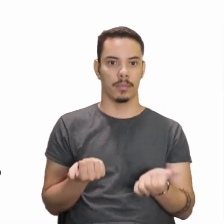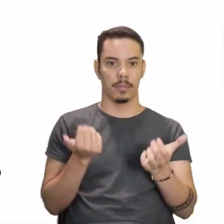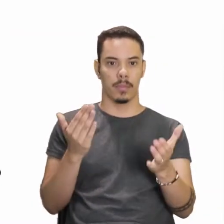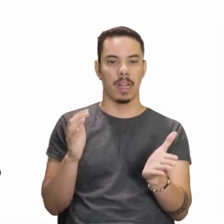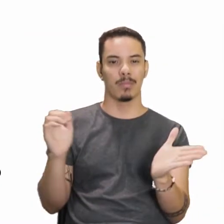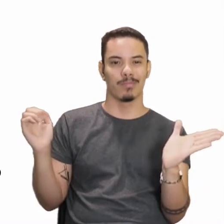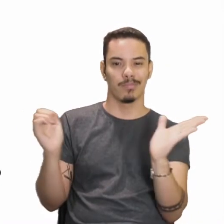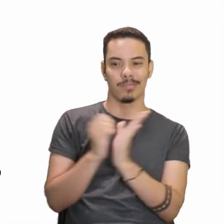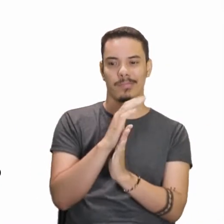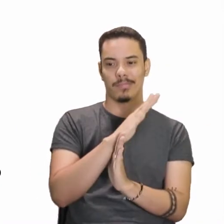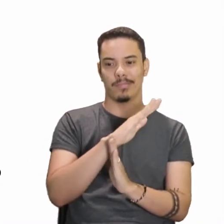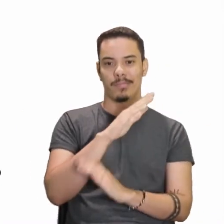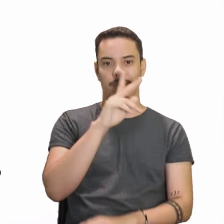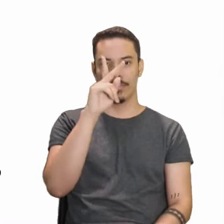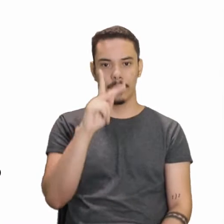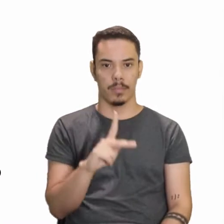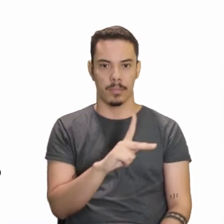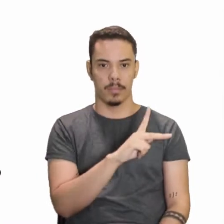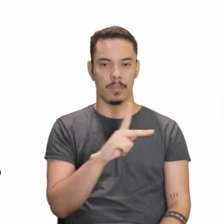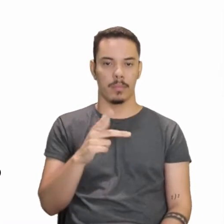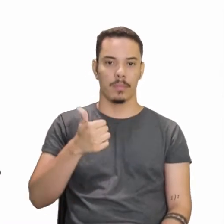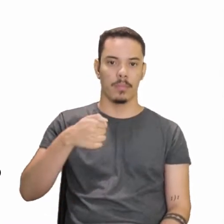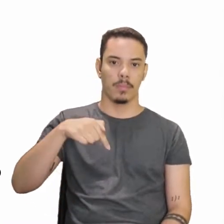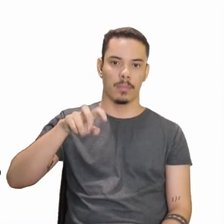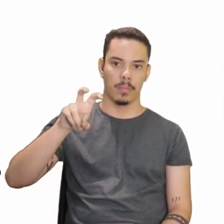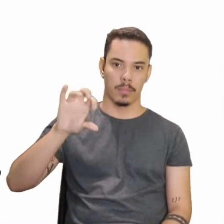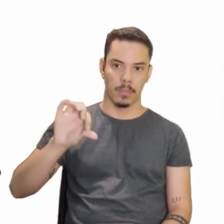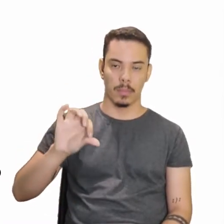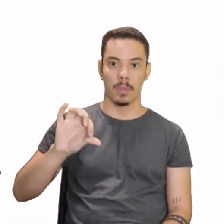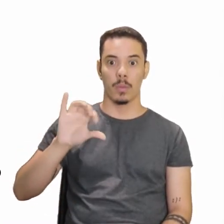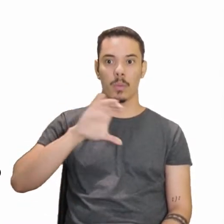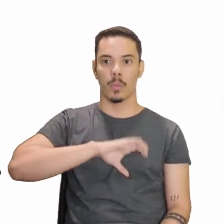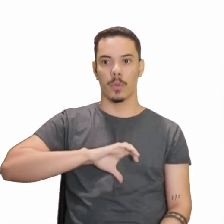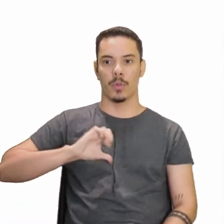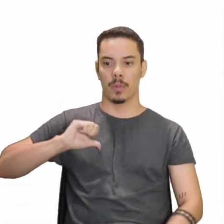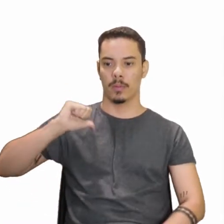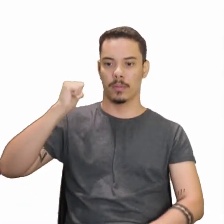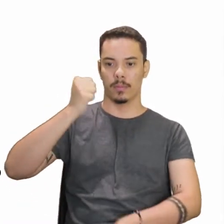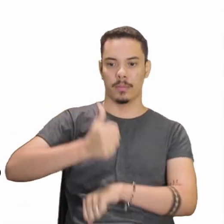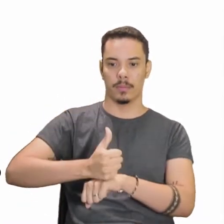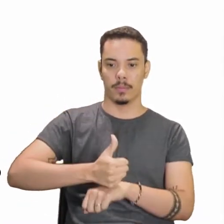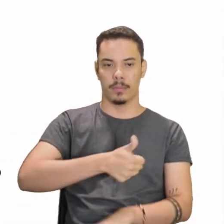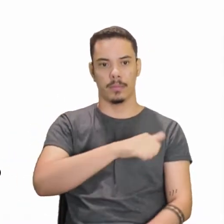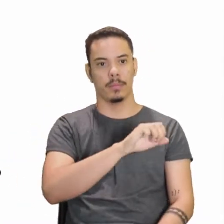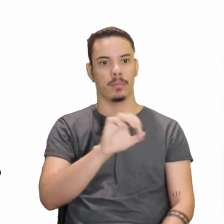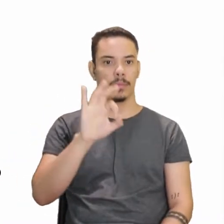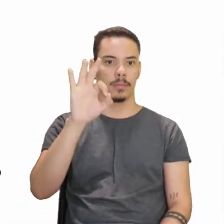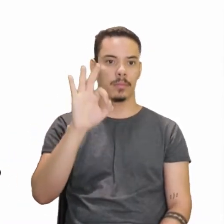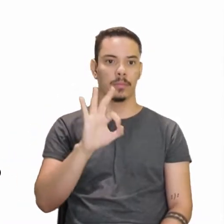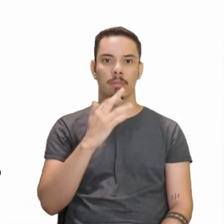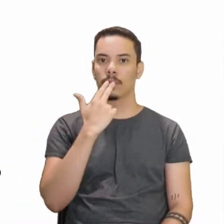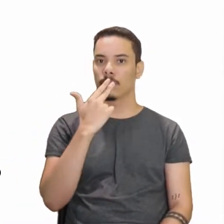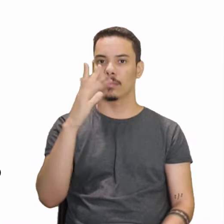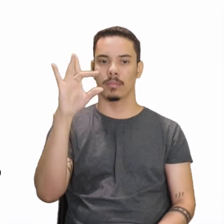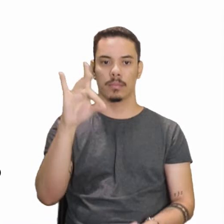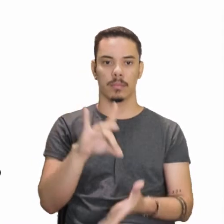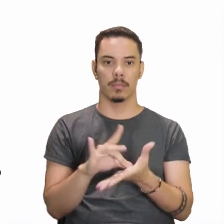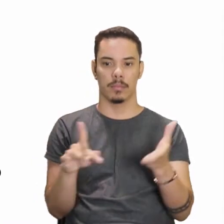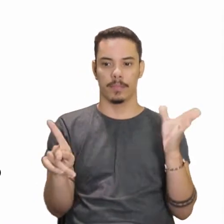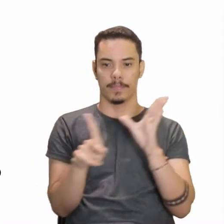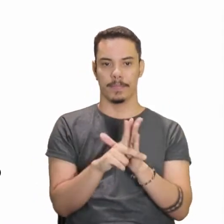dos jesuítas em 1759, o português fixou-se definitivamente como idioma do